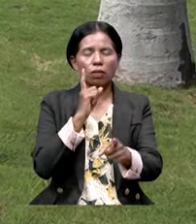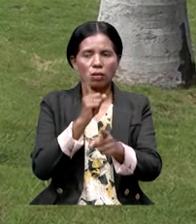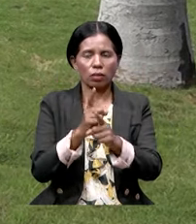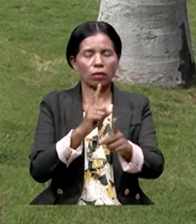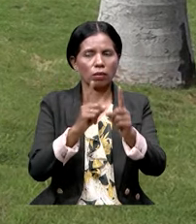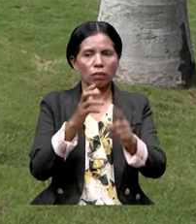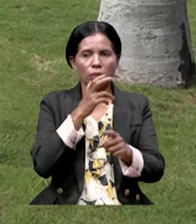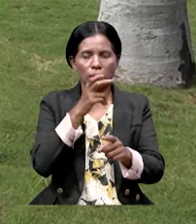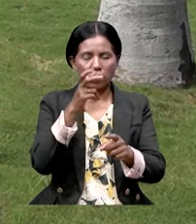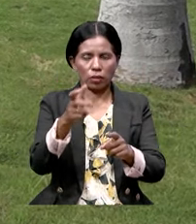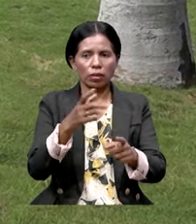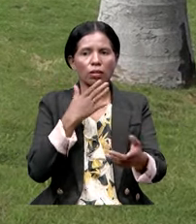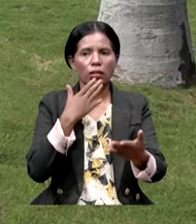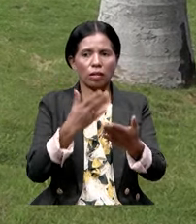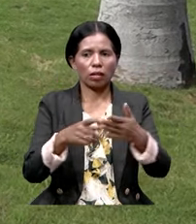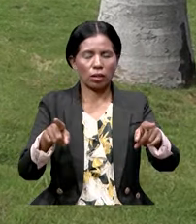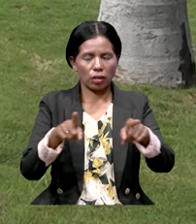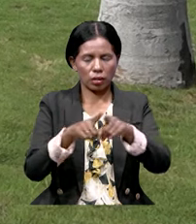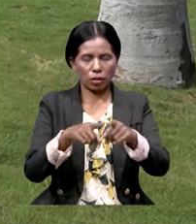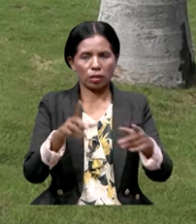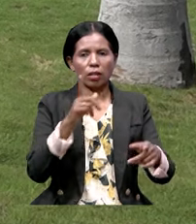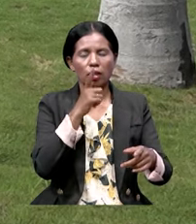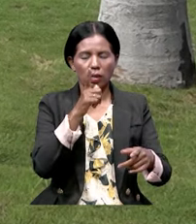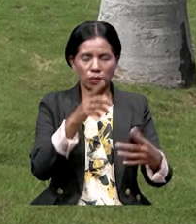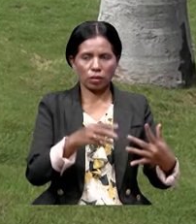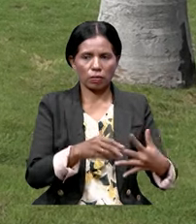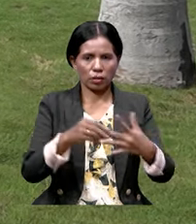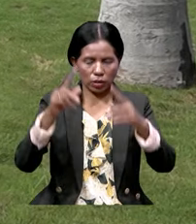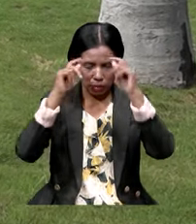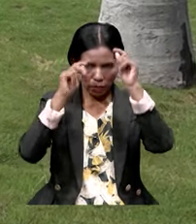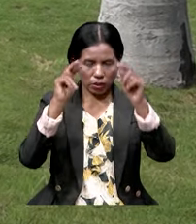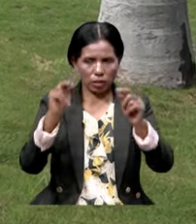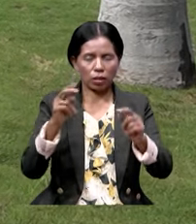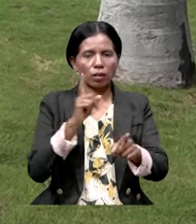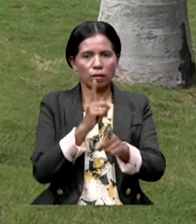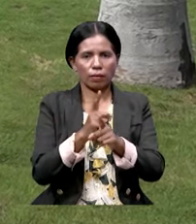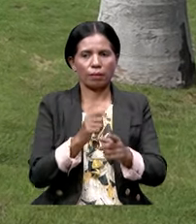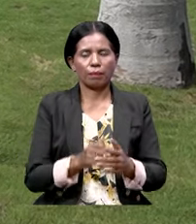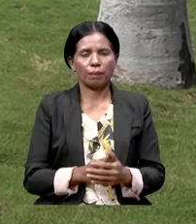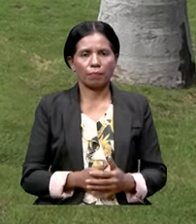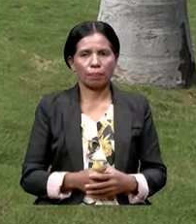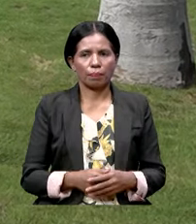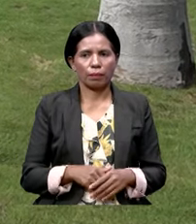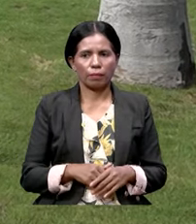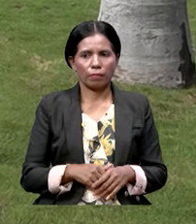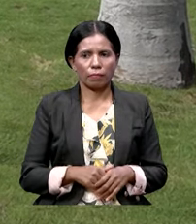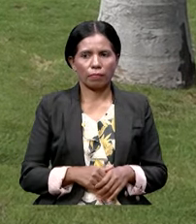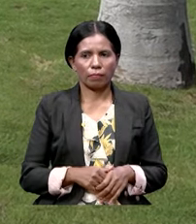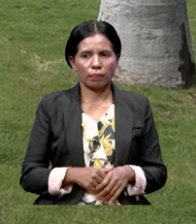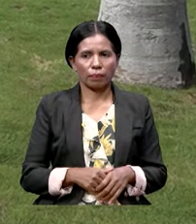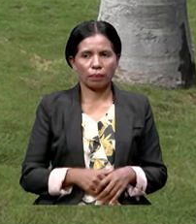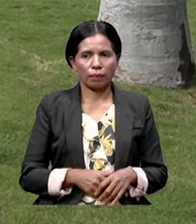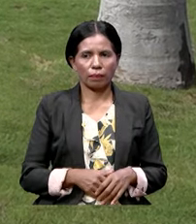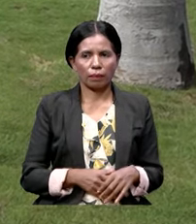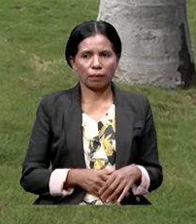kolia portugues hodiak hanesang liang oficial timor nianduni. Equipa cobertura, GMN.